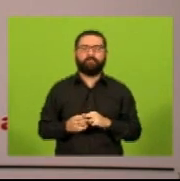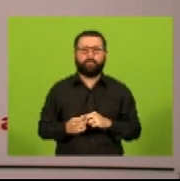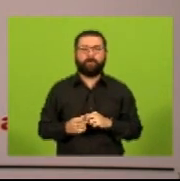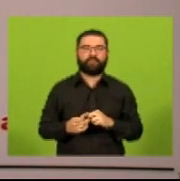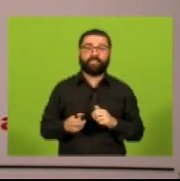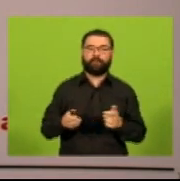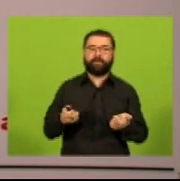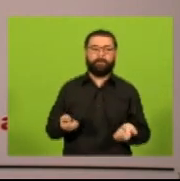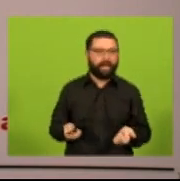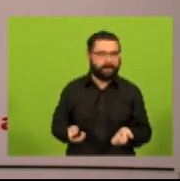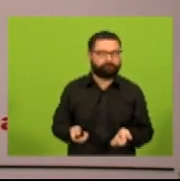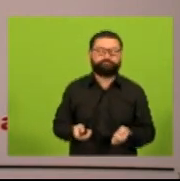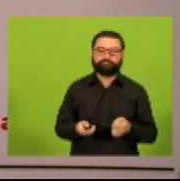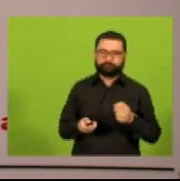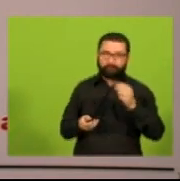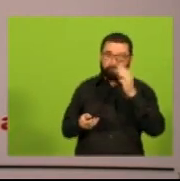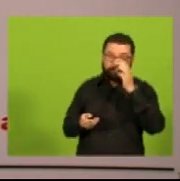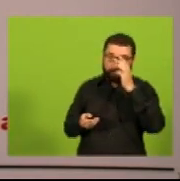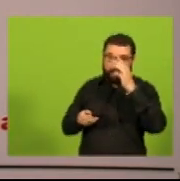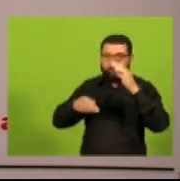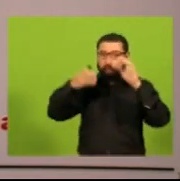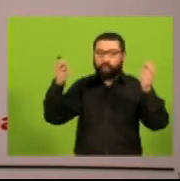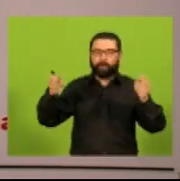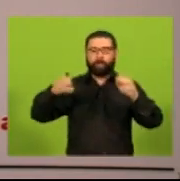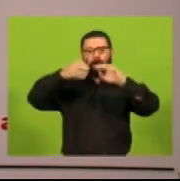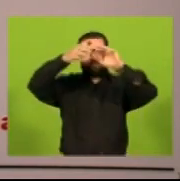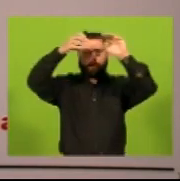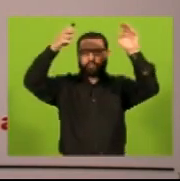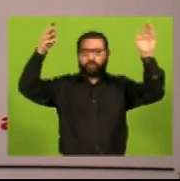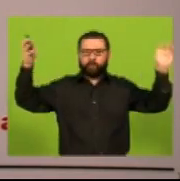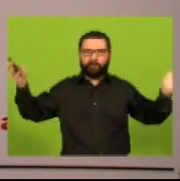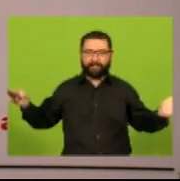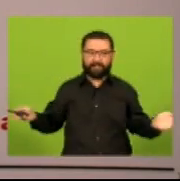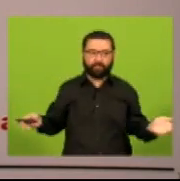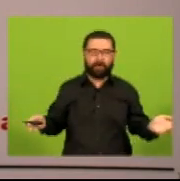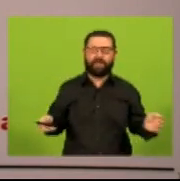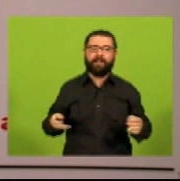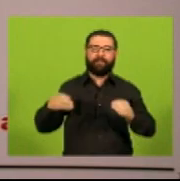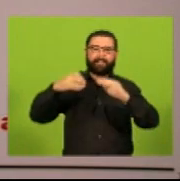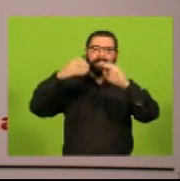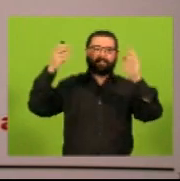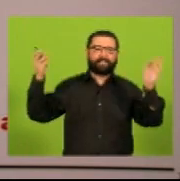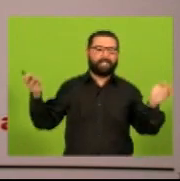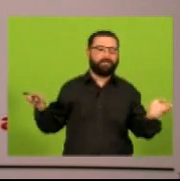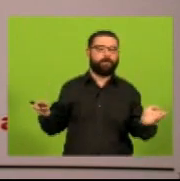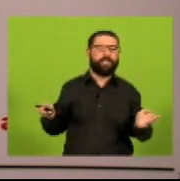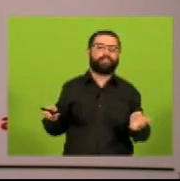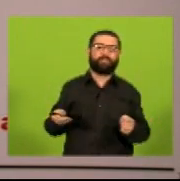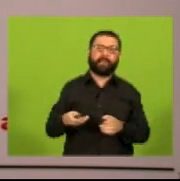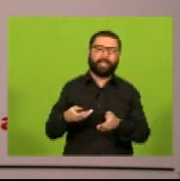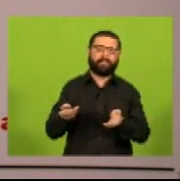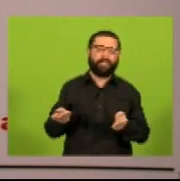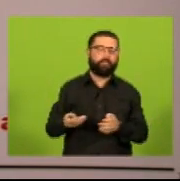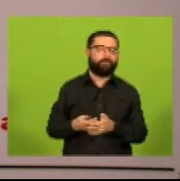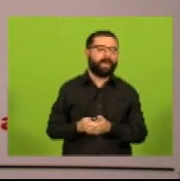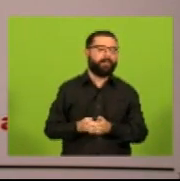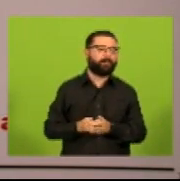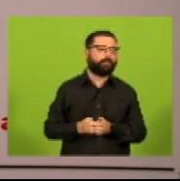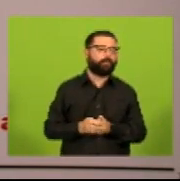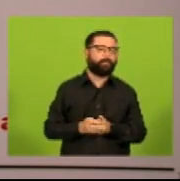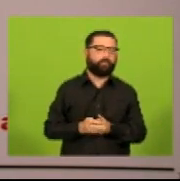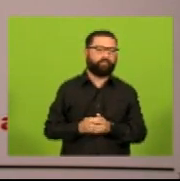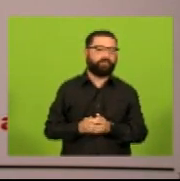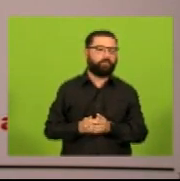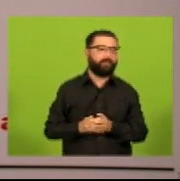dar 6.400 ml ao todo. Então todo pulverizador vai estar lançando isso naquele tempo lá,